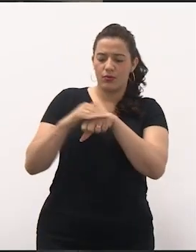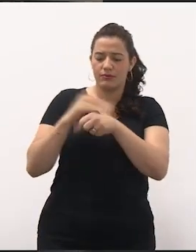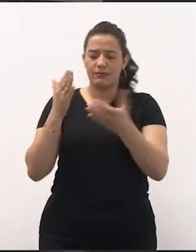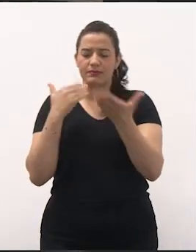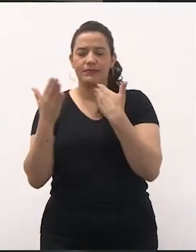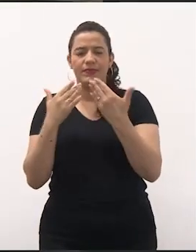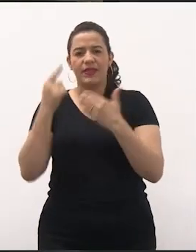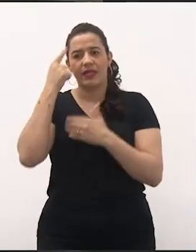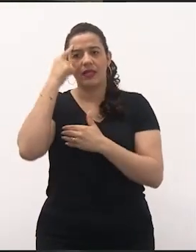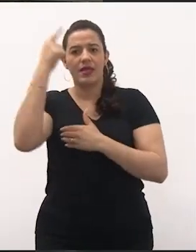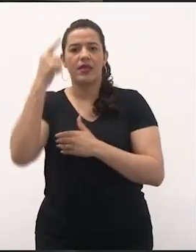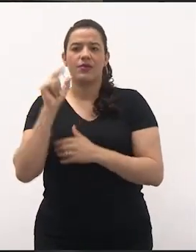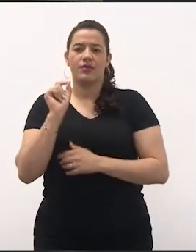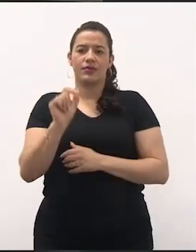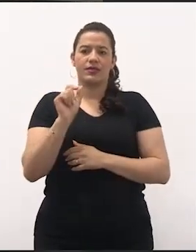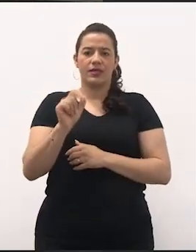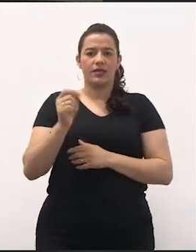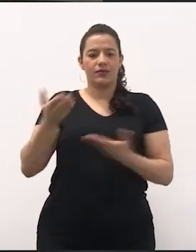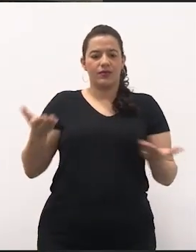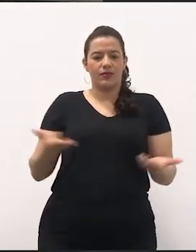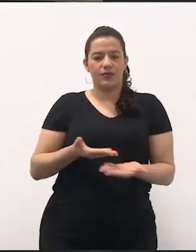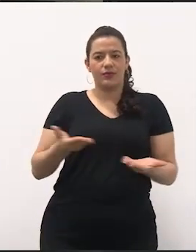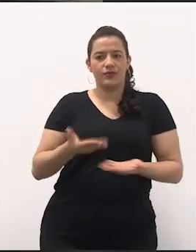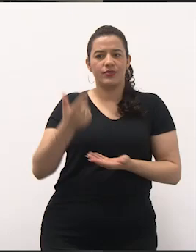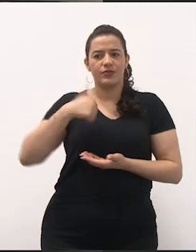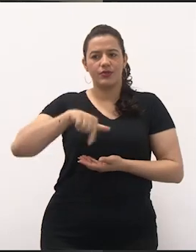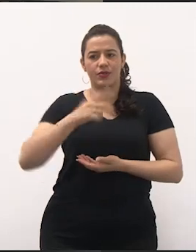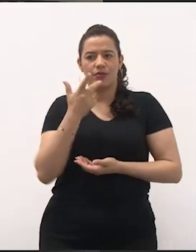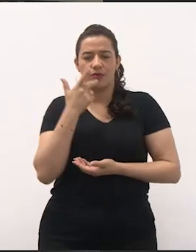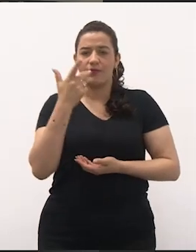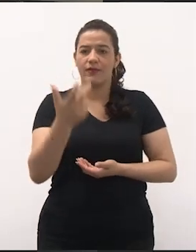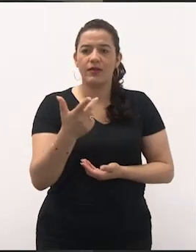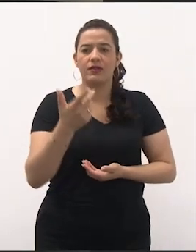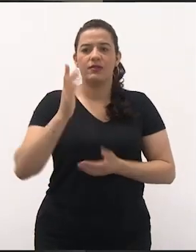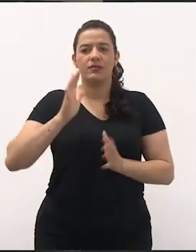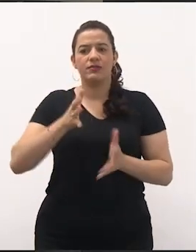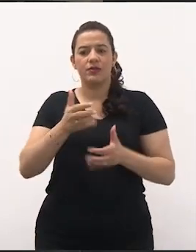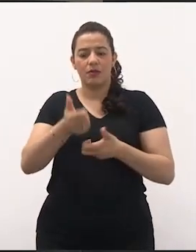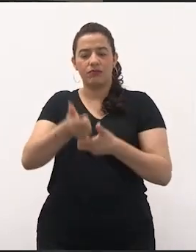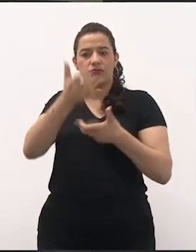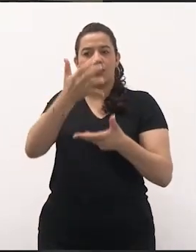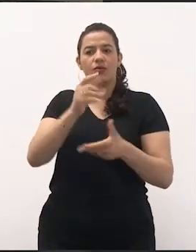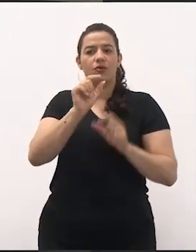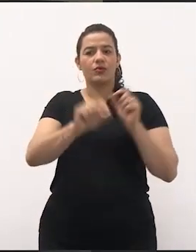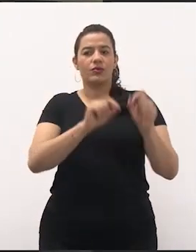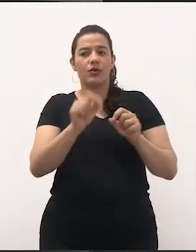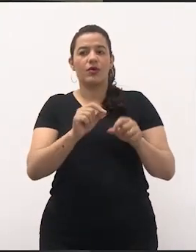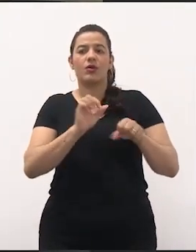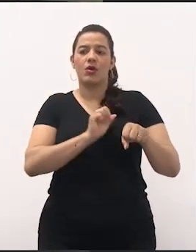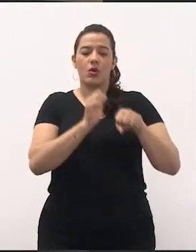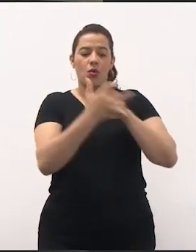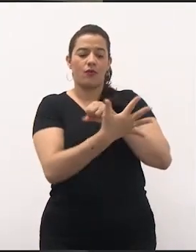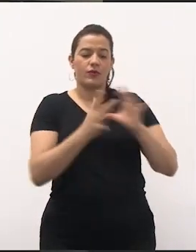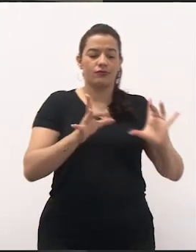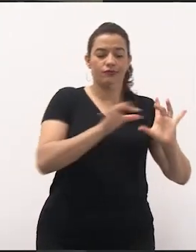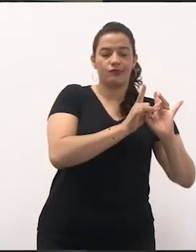ideia: poxa, nós estamos justamente aí falando lá da primeira questão que eu vi no chat, falando sobre Covid. A corrente do